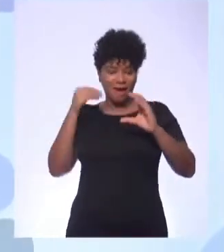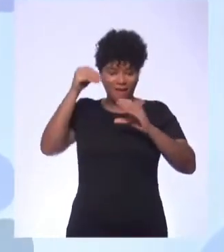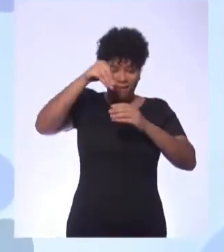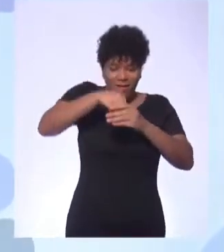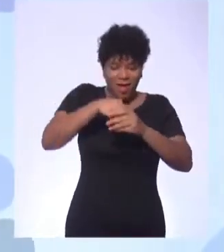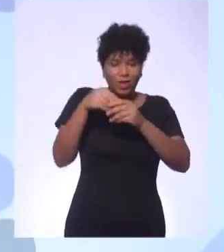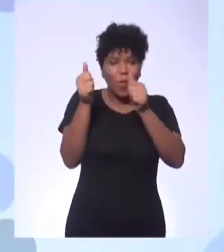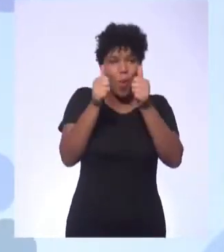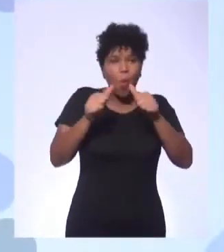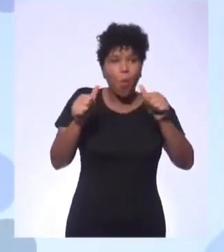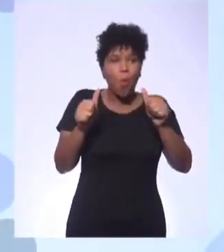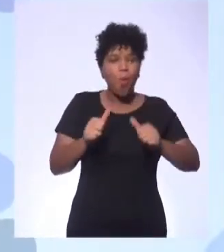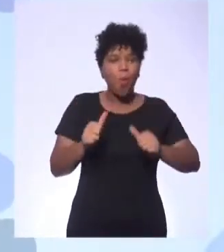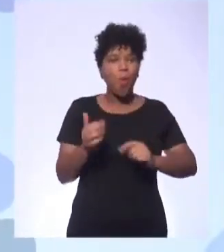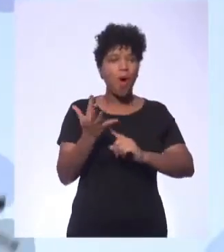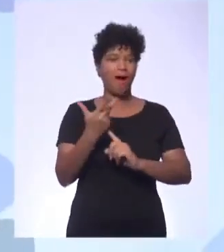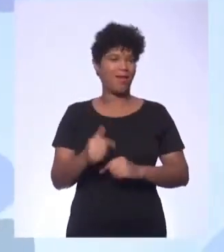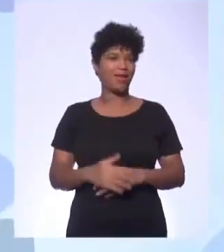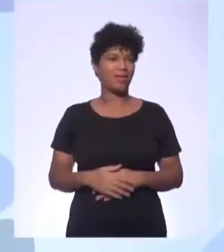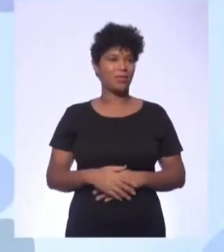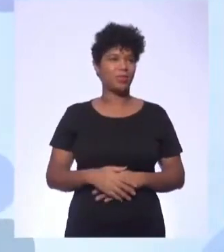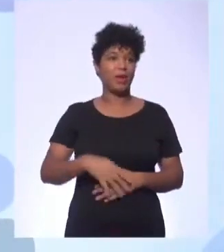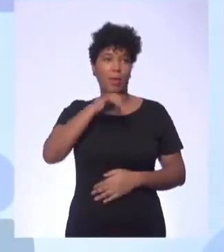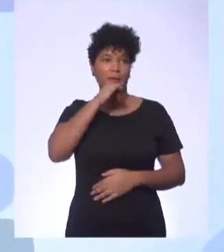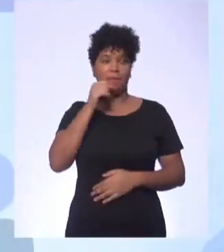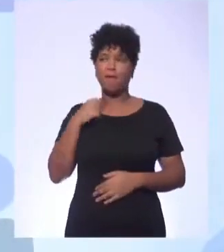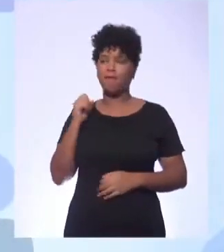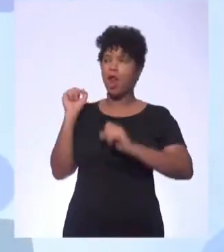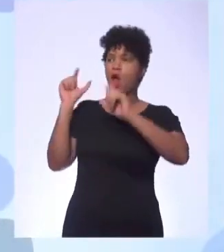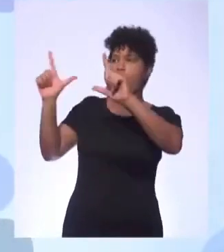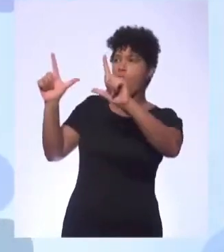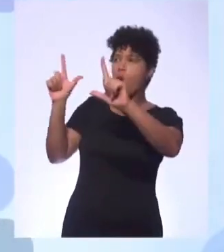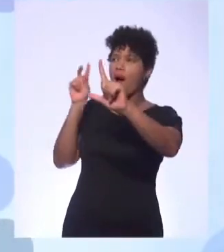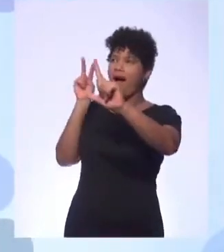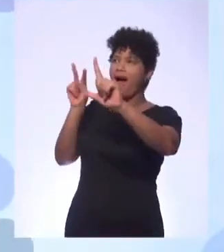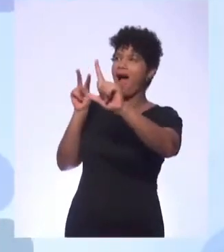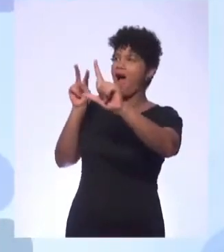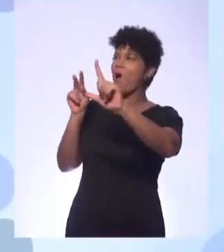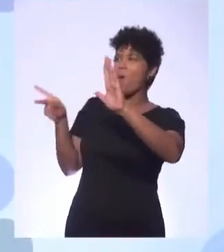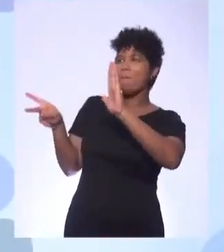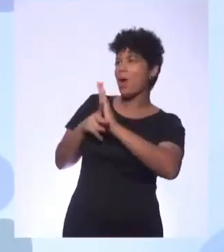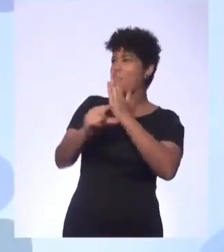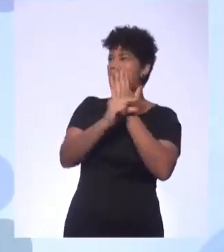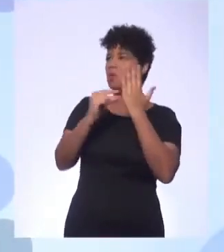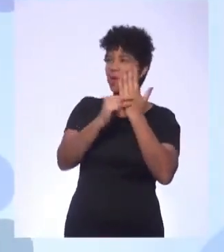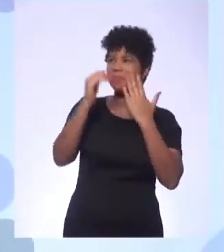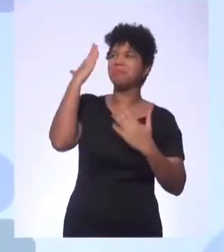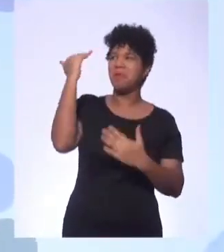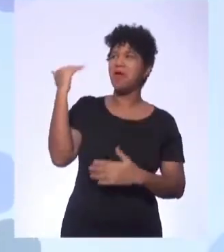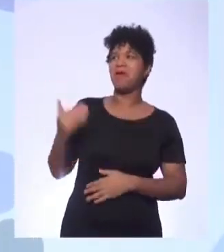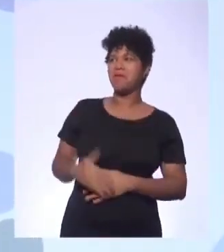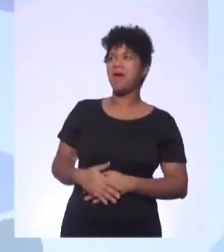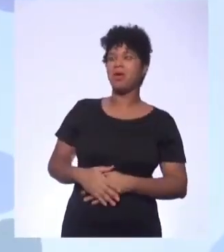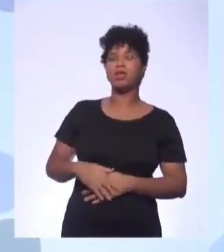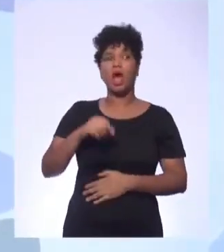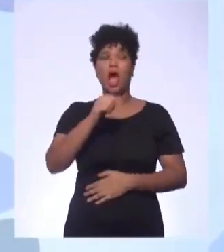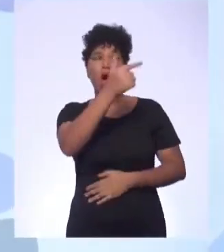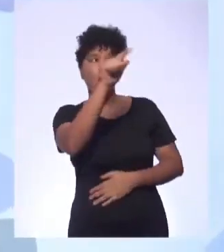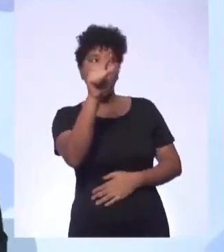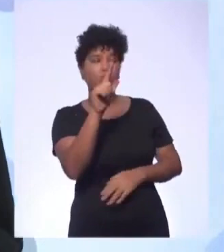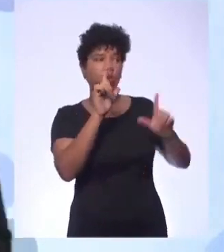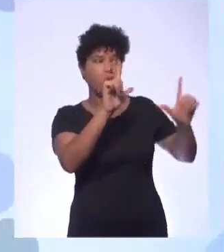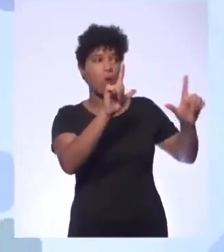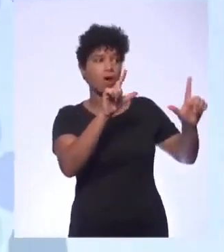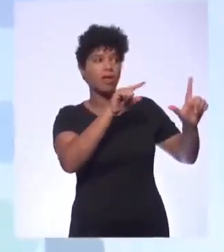do momento em que eu bato o olho, por exemplo, num Renoir, eu sei que aquele quadro é de um Renoir. Eu não vou confundir com um quadro de Magritte, por exemplo. Por